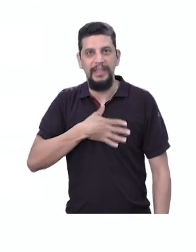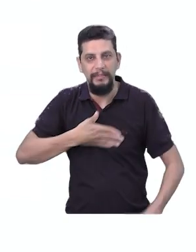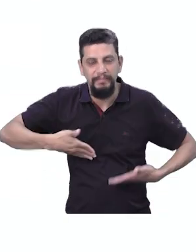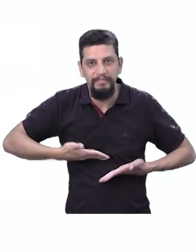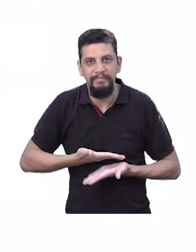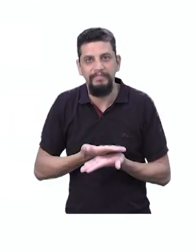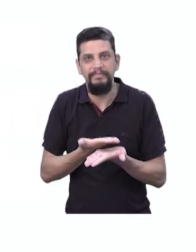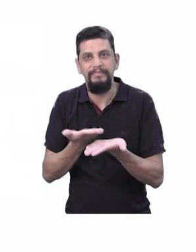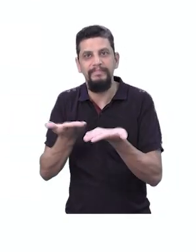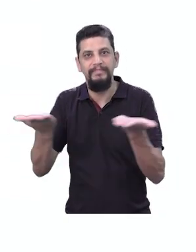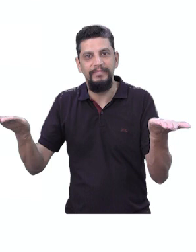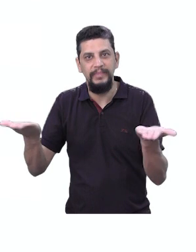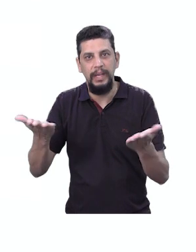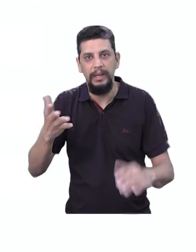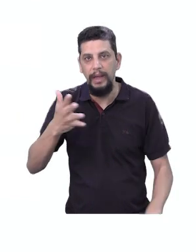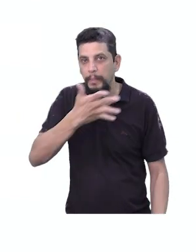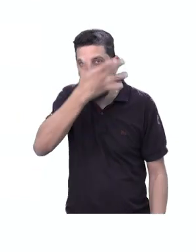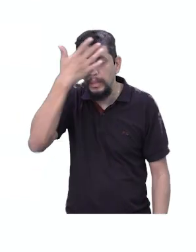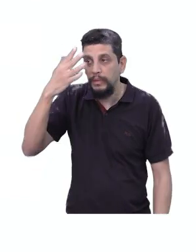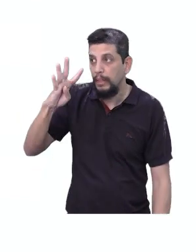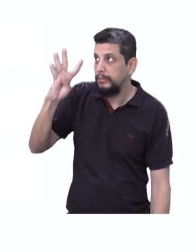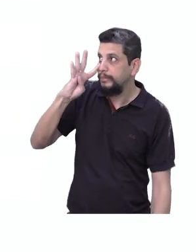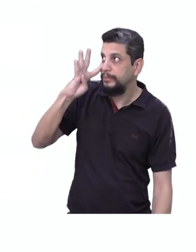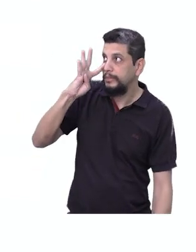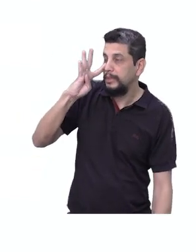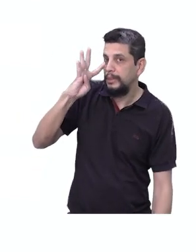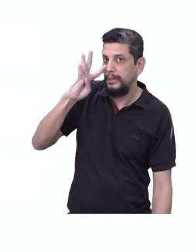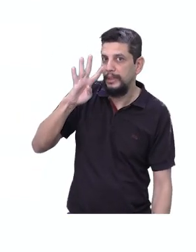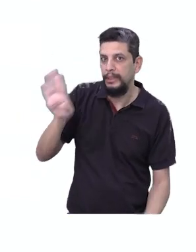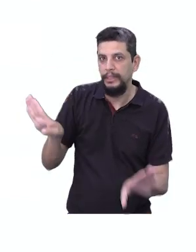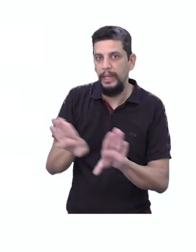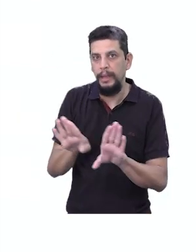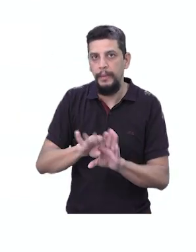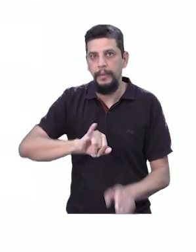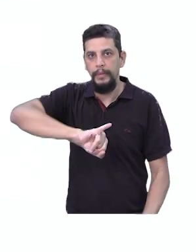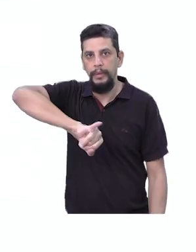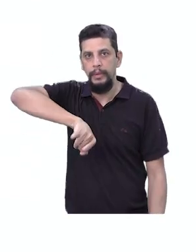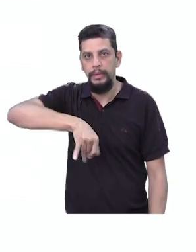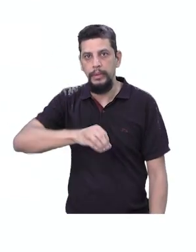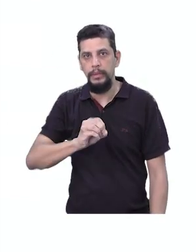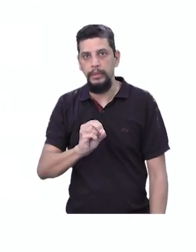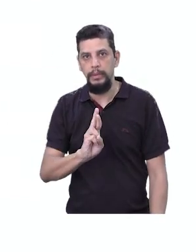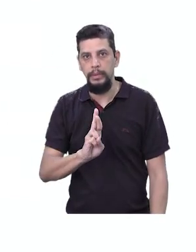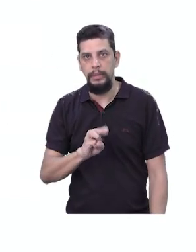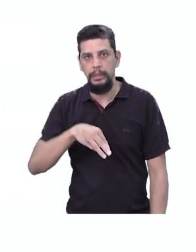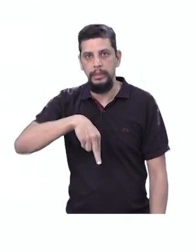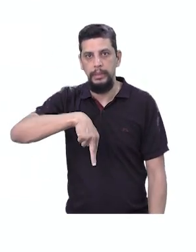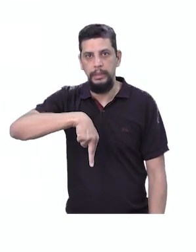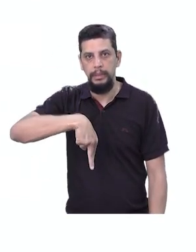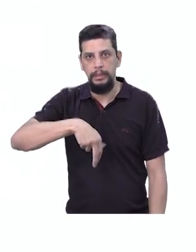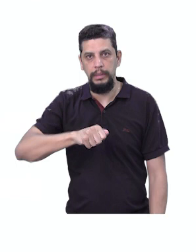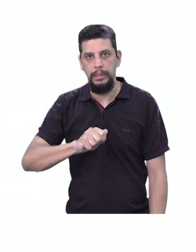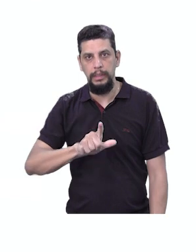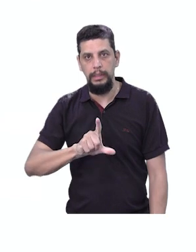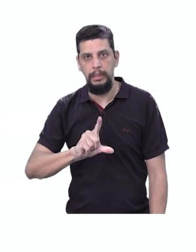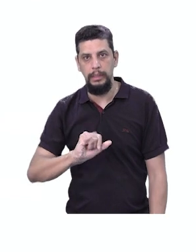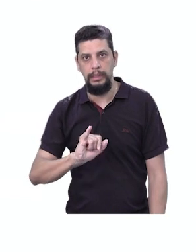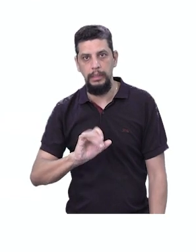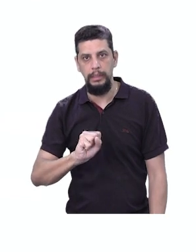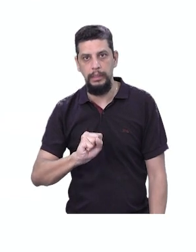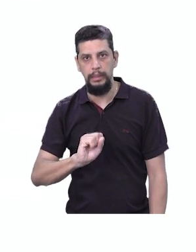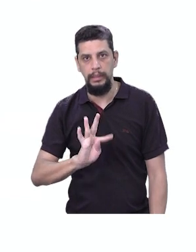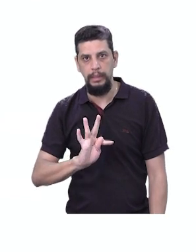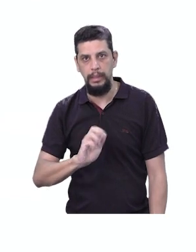as pessoas e levar alegria ao público. E jornalista. Então, o que é jornalista? É